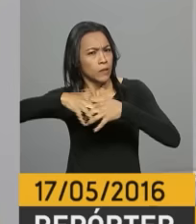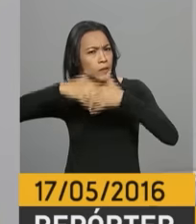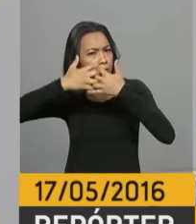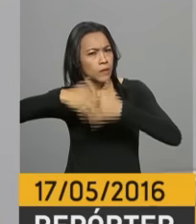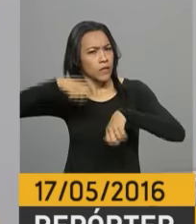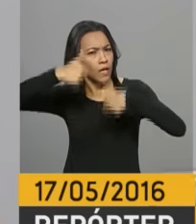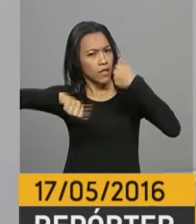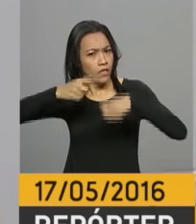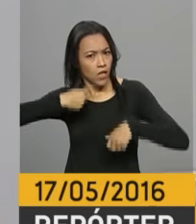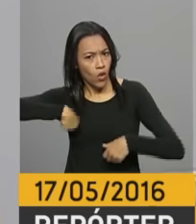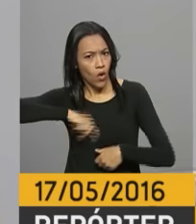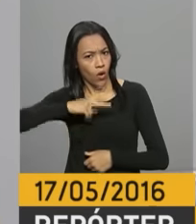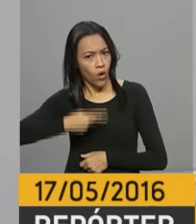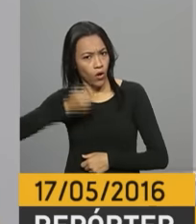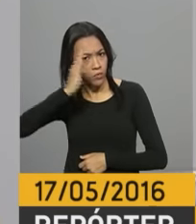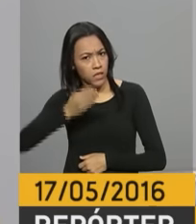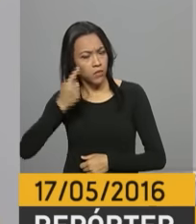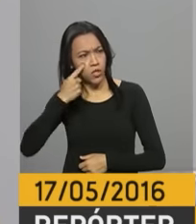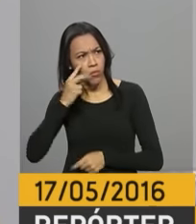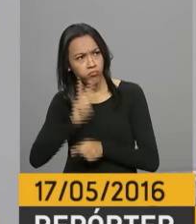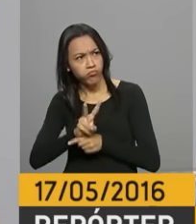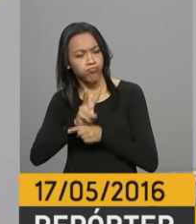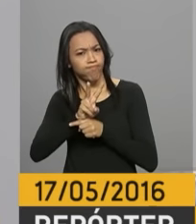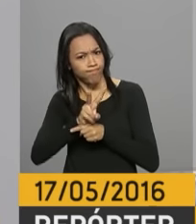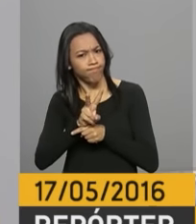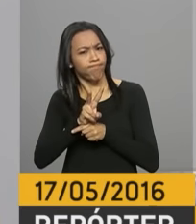estamos monitorando todas as possibilidades.